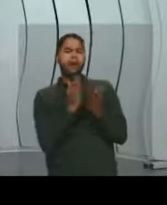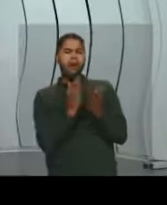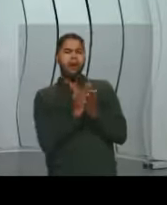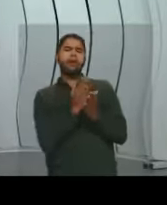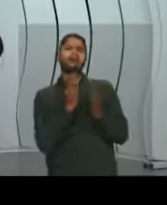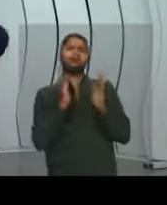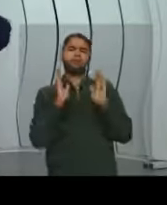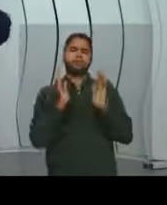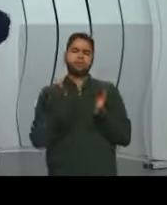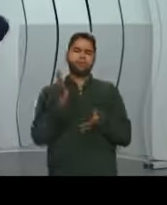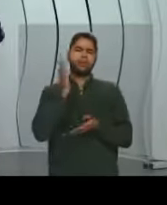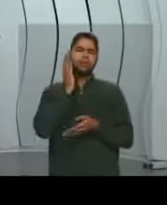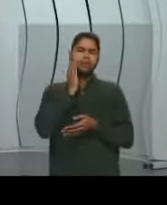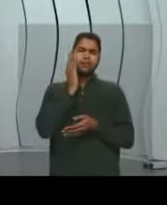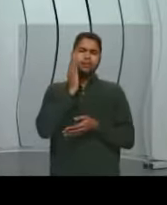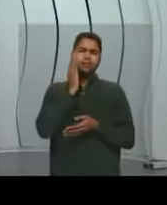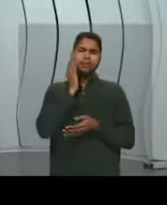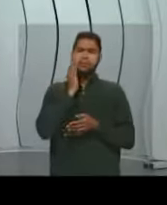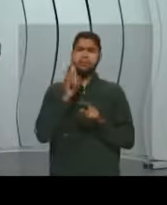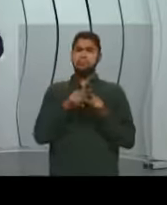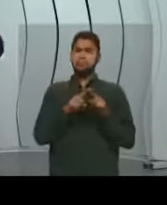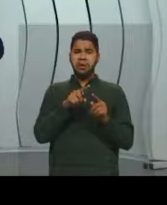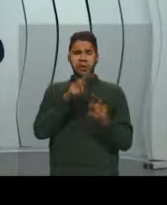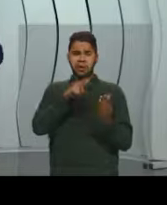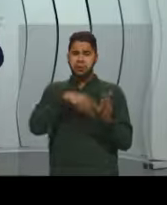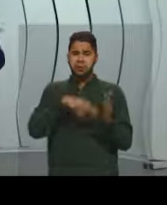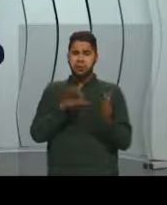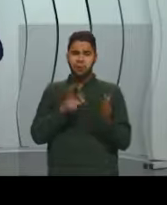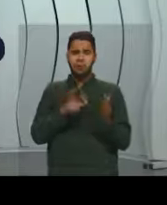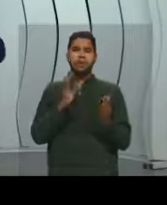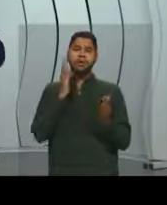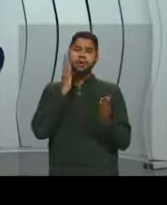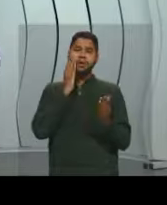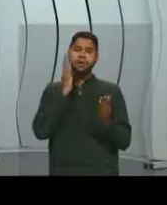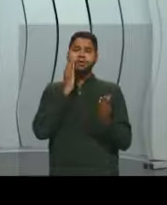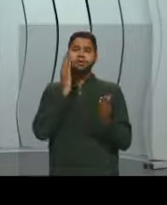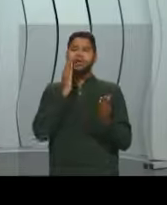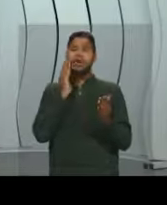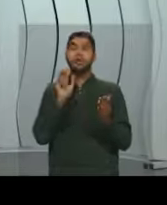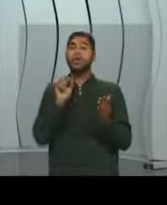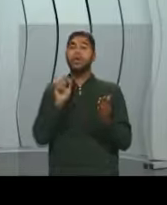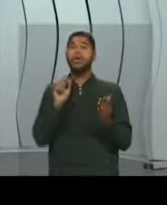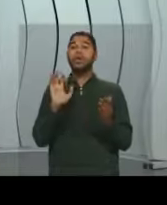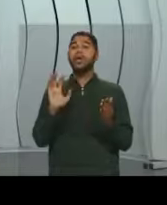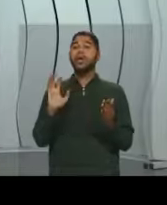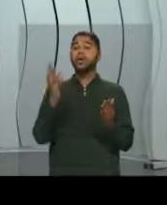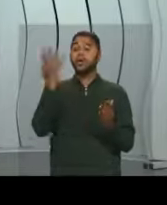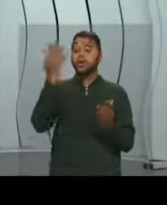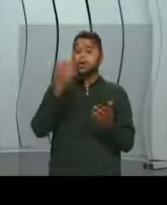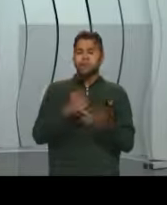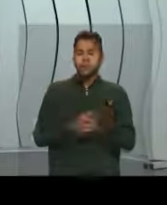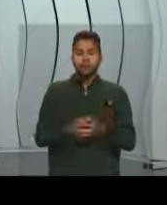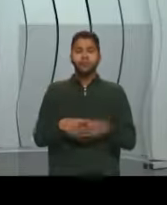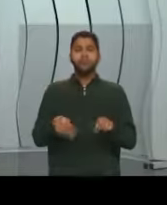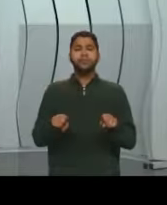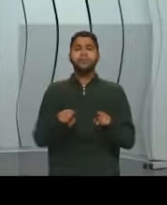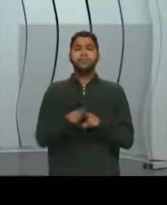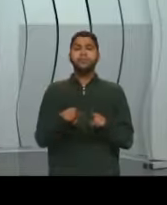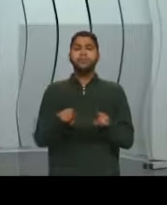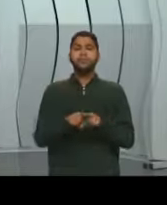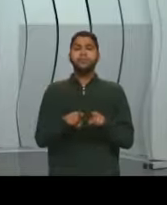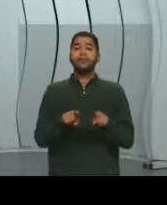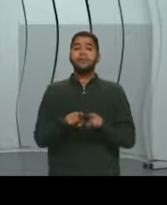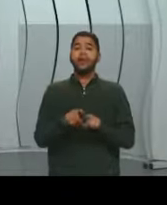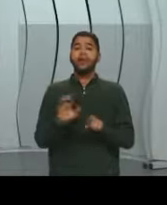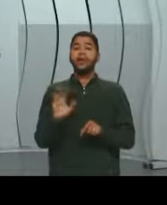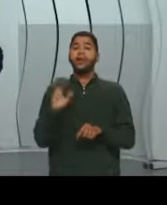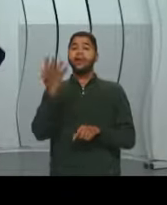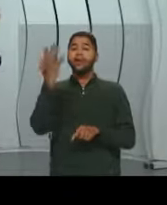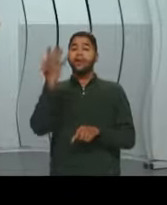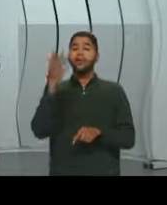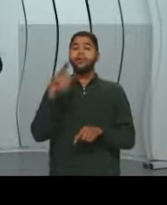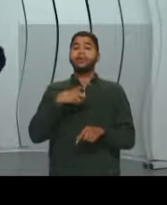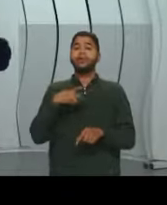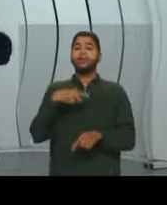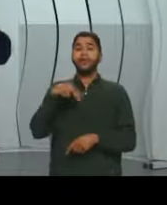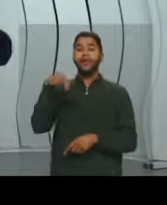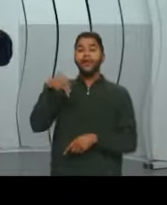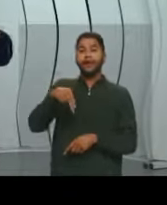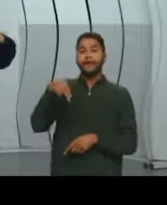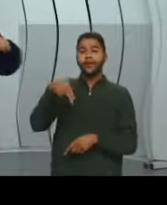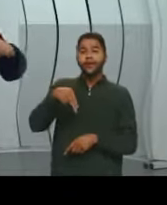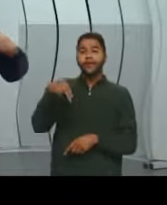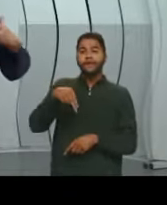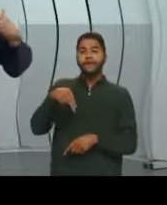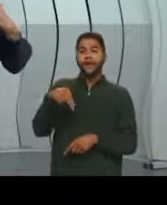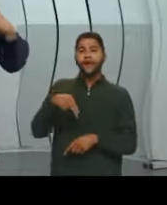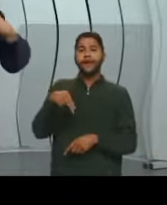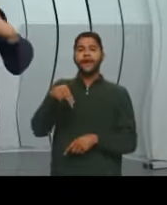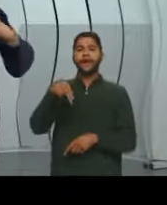já sabemos, às vezes nem vamos ler a revista, mas sabemos o que vai acontecer. Sabemos o que vai acontecer nas novelas. Por quê? Porque